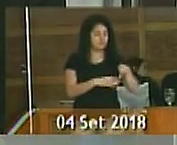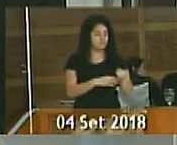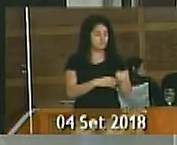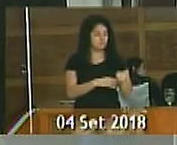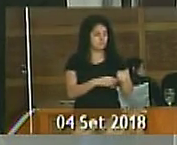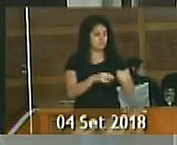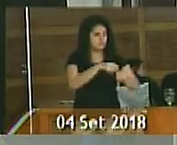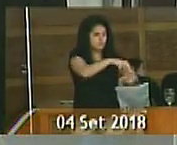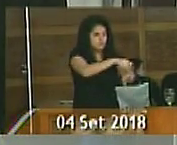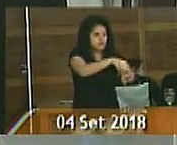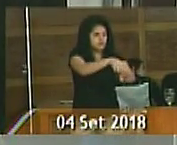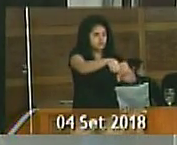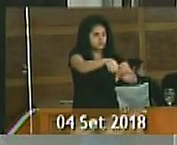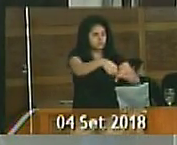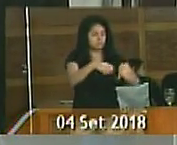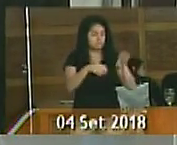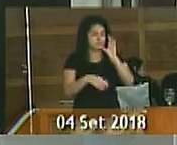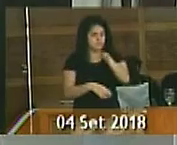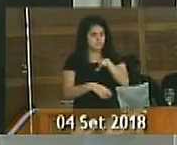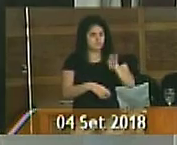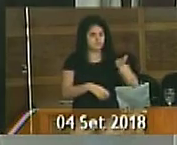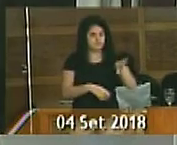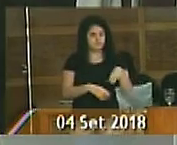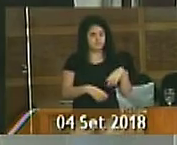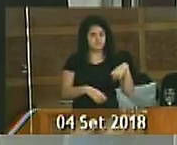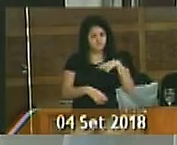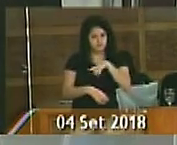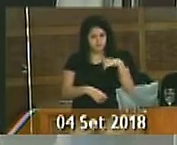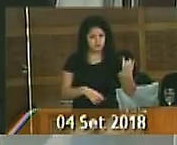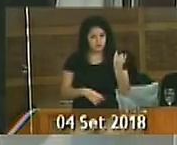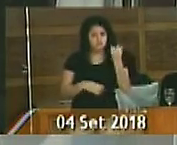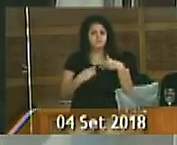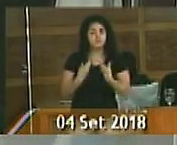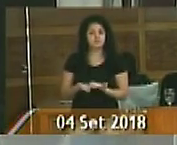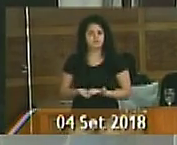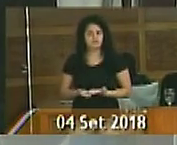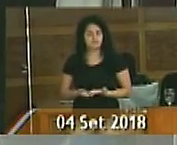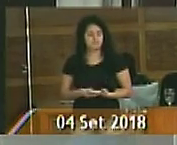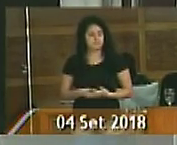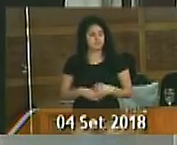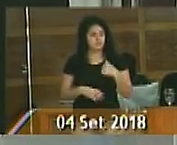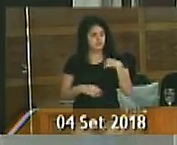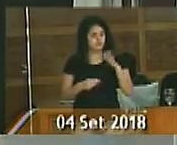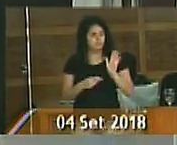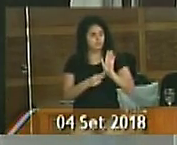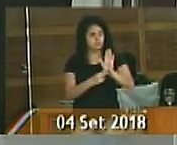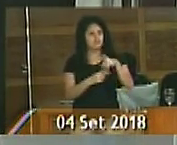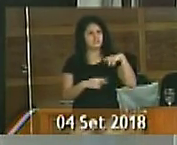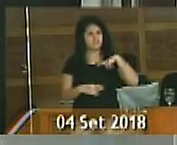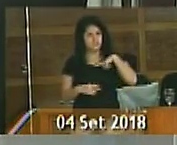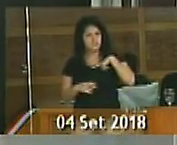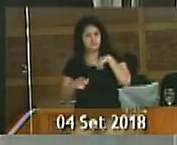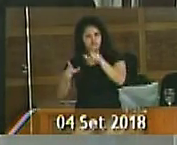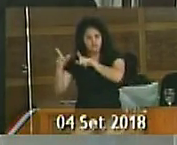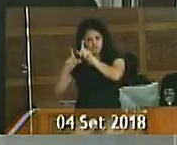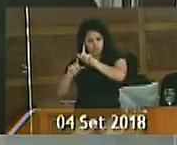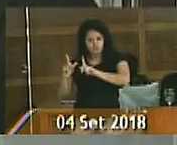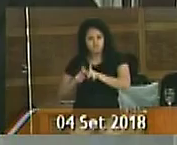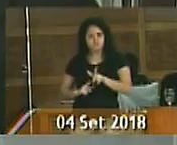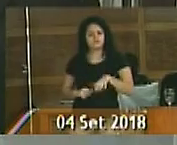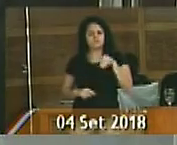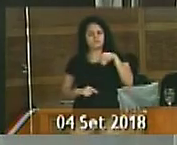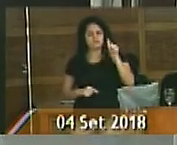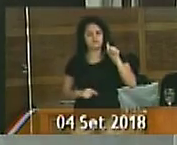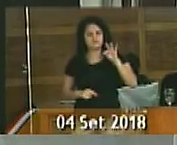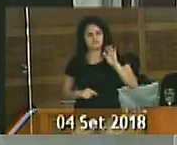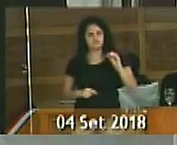uma calçada para a igreja. Tem interesse de quem isso aqui? Está aqui, ó. E vou provar, tem vídeo a Matos Teixeira fazendo. Está